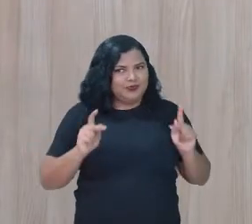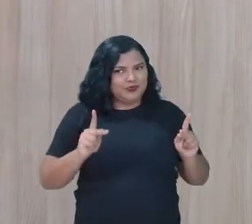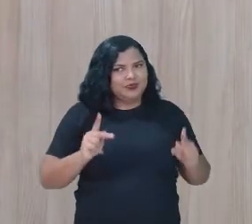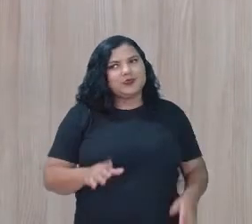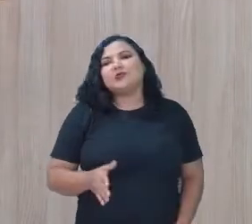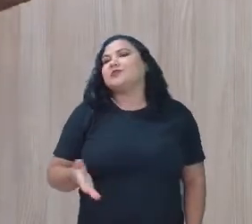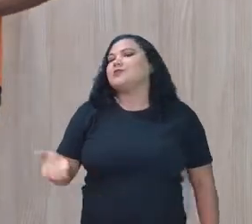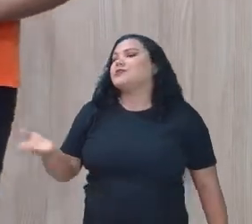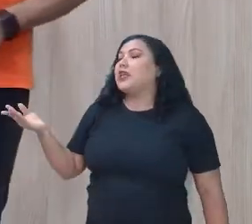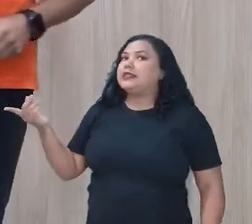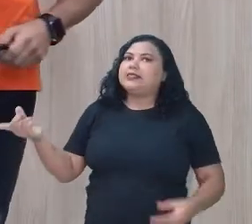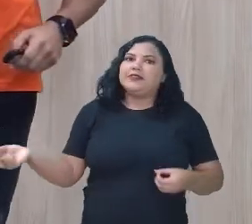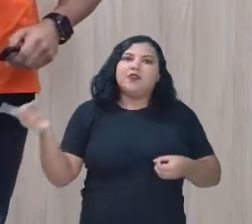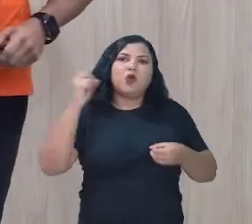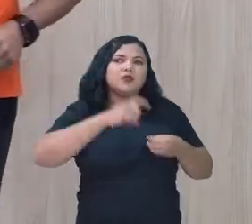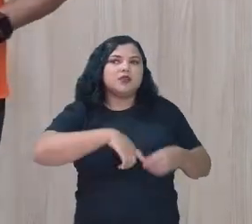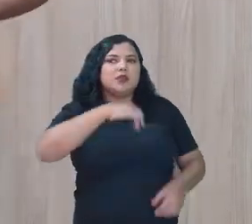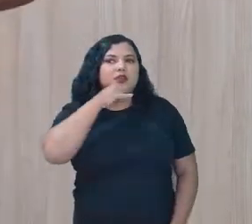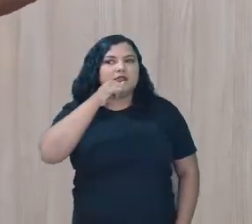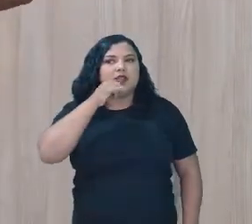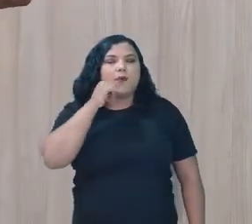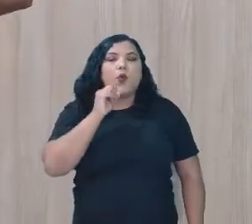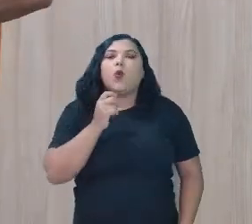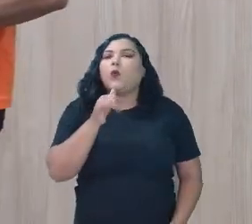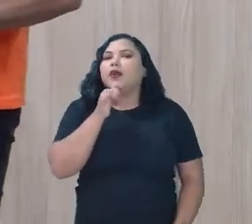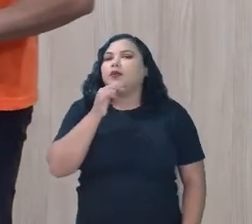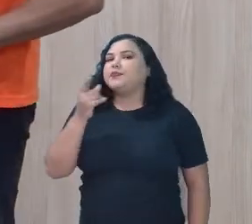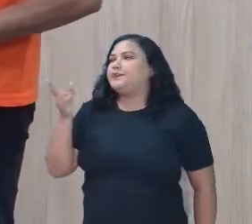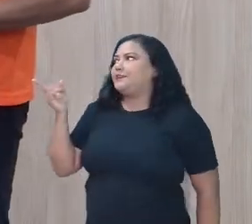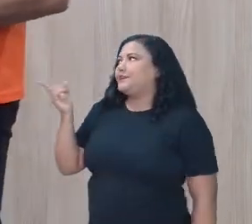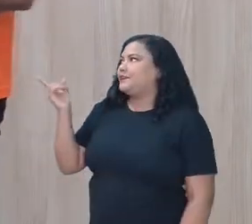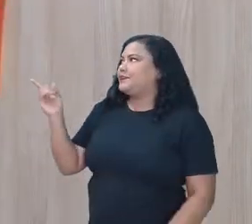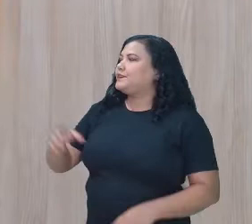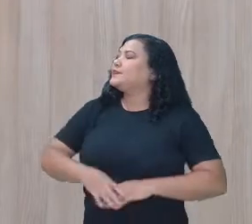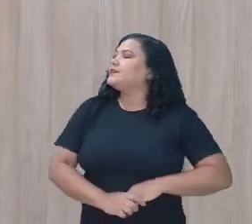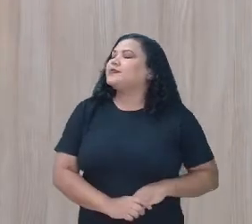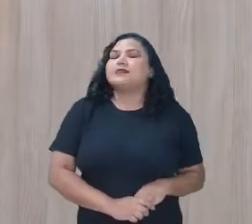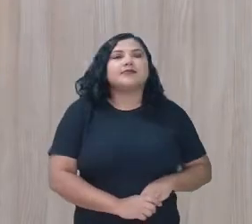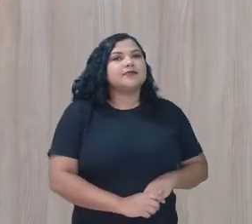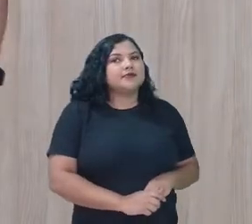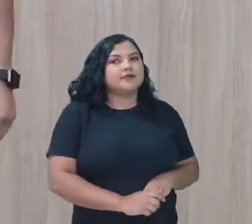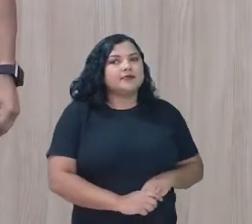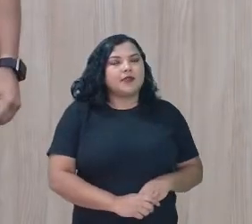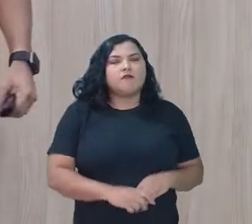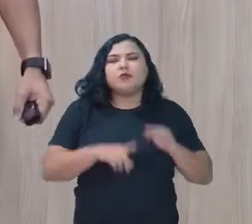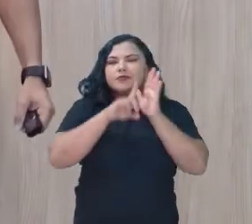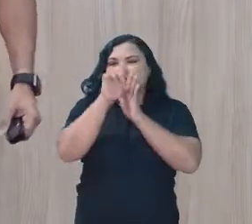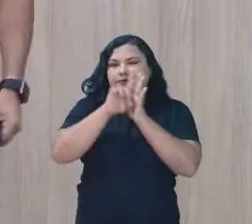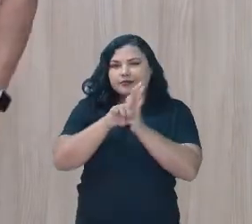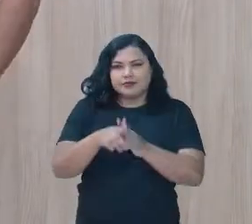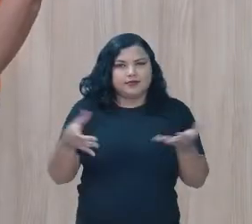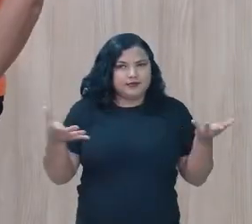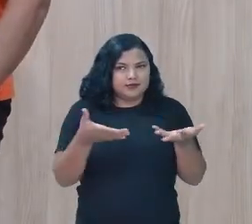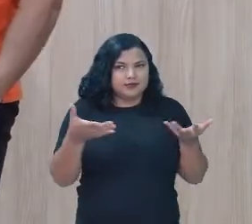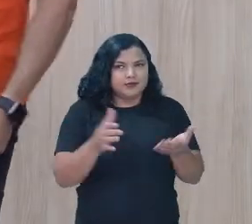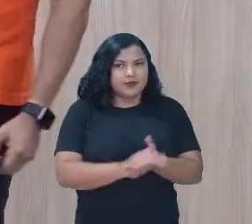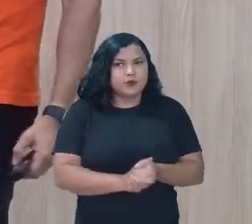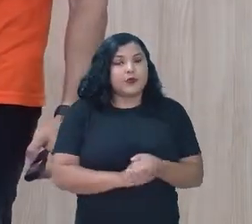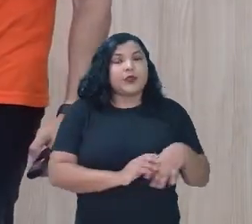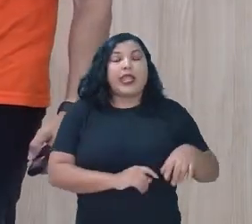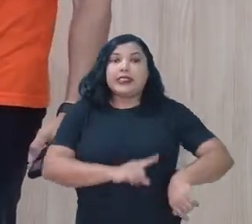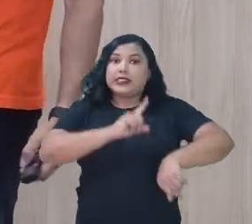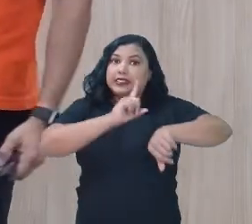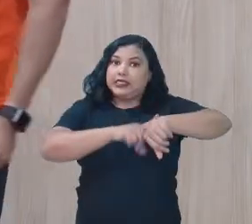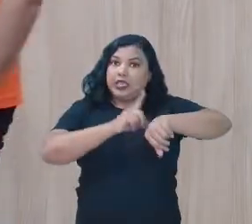certo? Quando a gente volta para esse exemplo aí do garotinho correndo e do garotinho andando, vamos analisar agora as